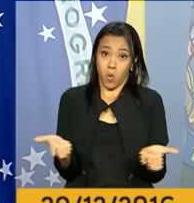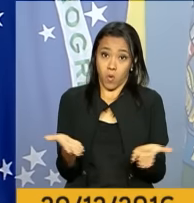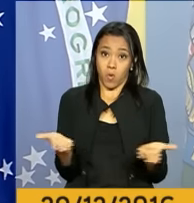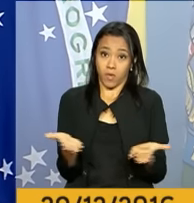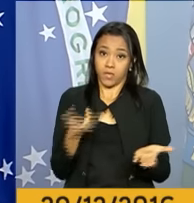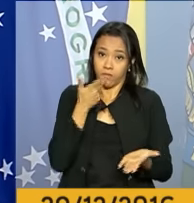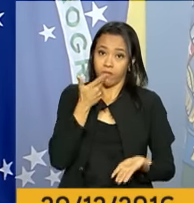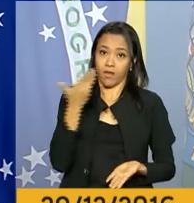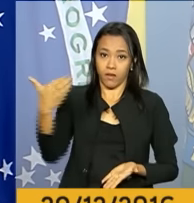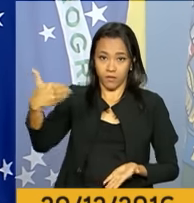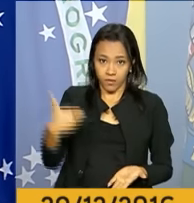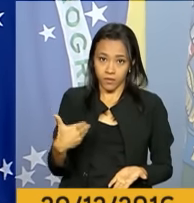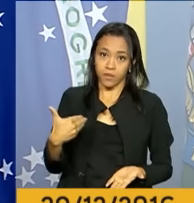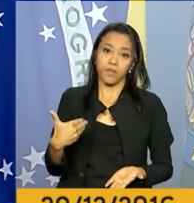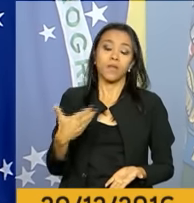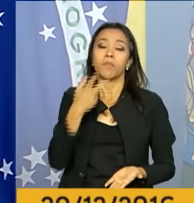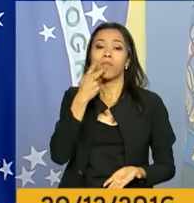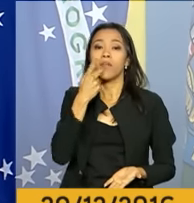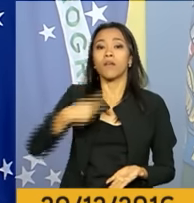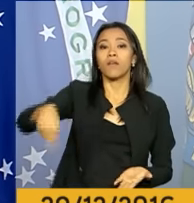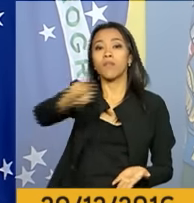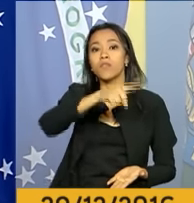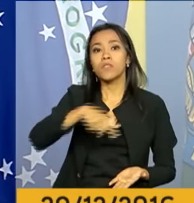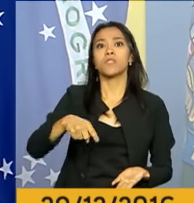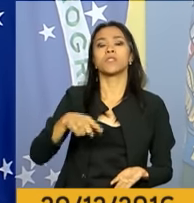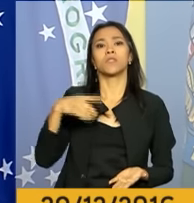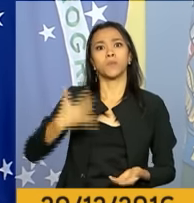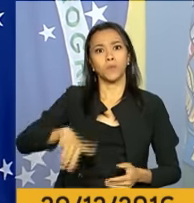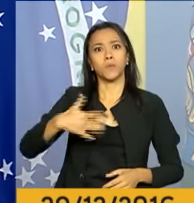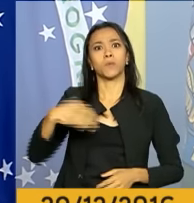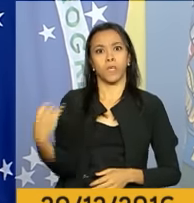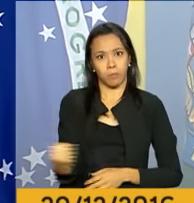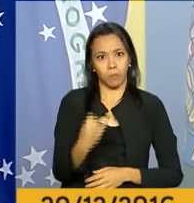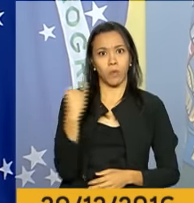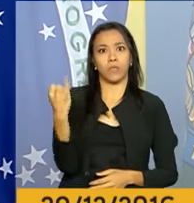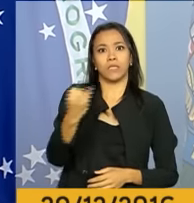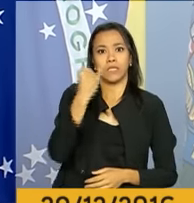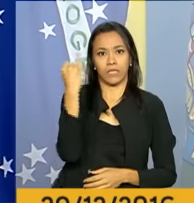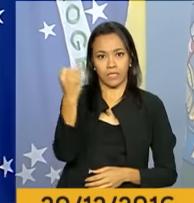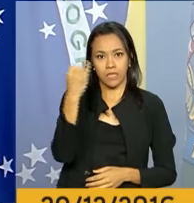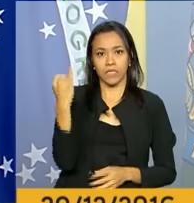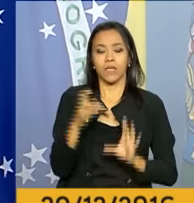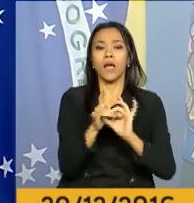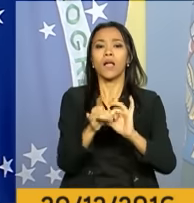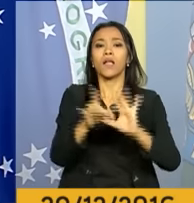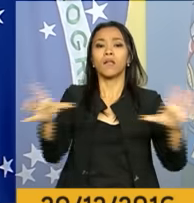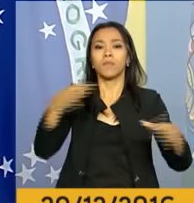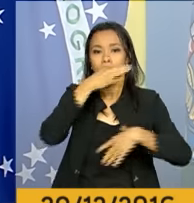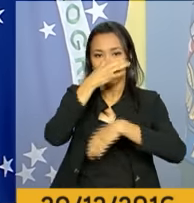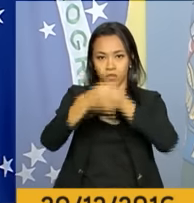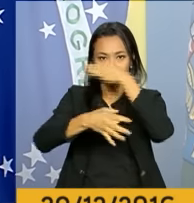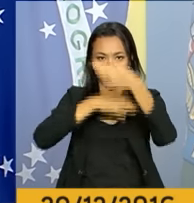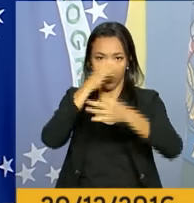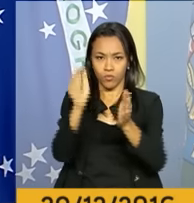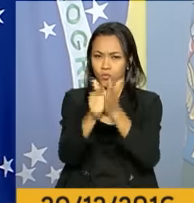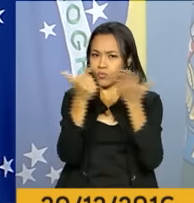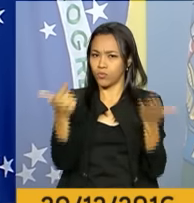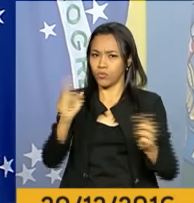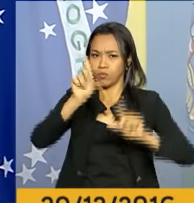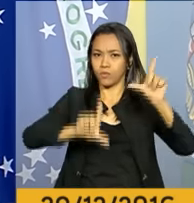ressalte para dizer quão importante é a liberdade de imprensa no nosso